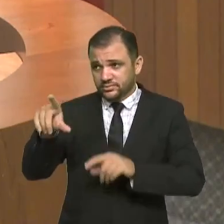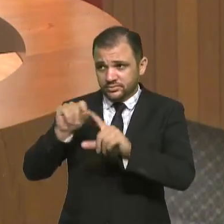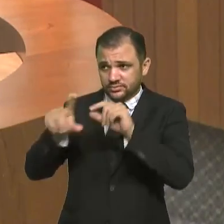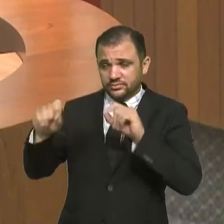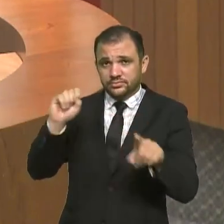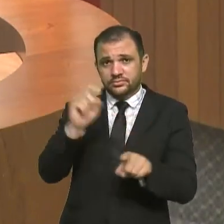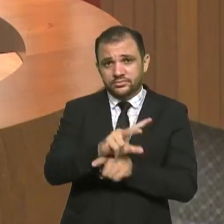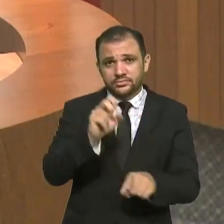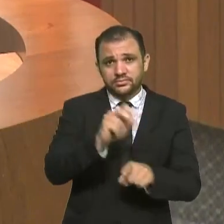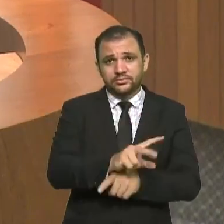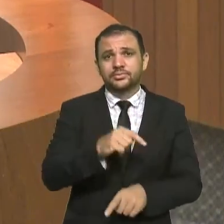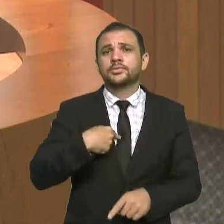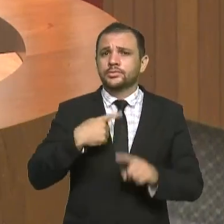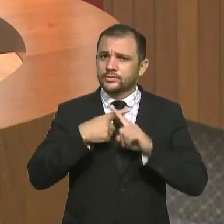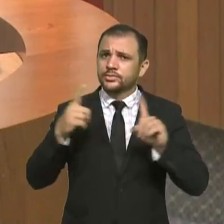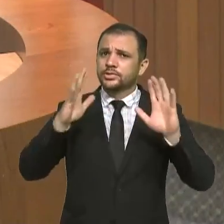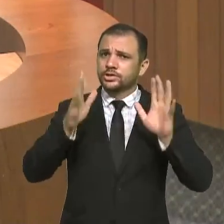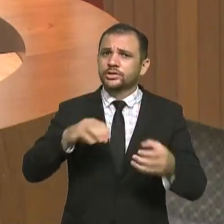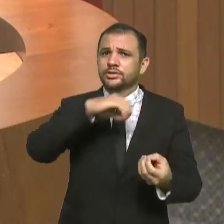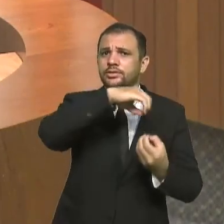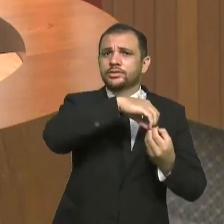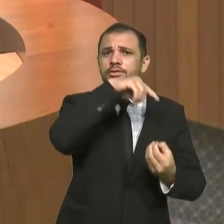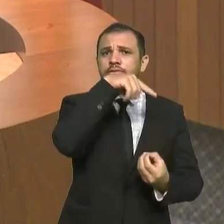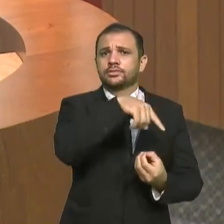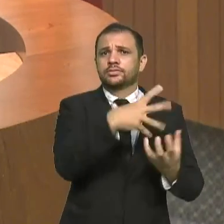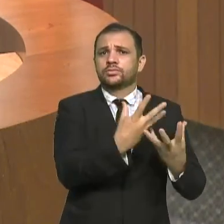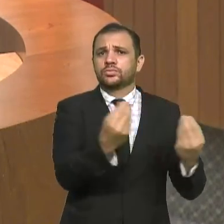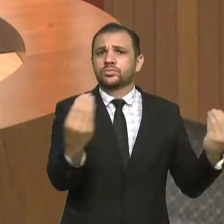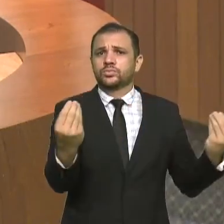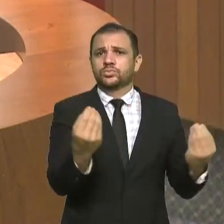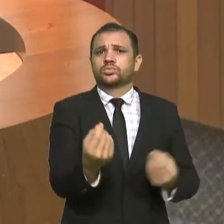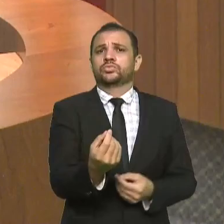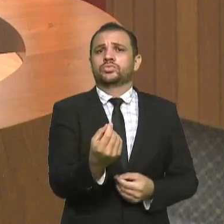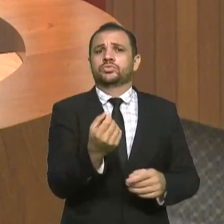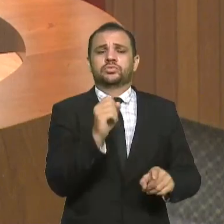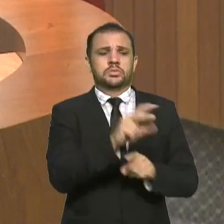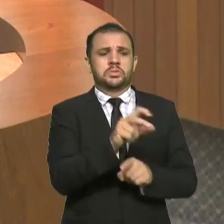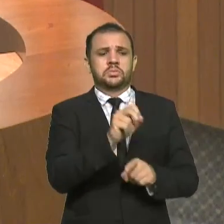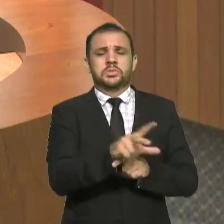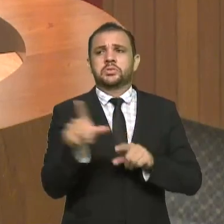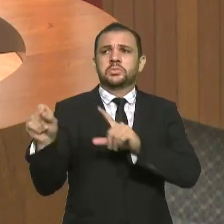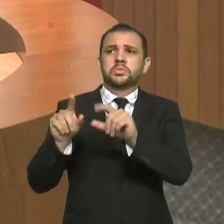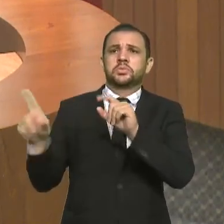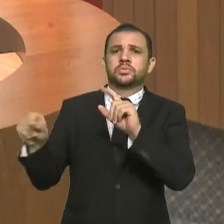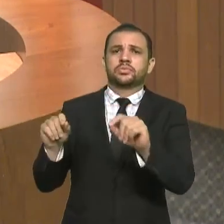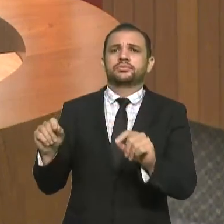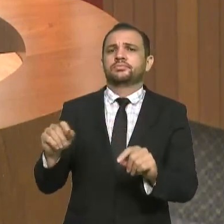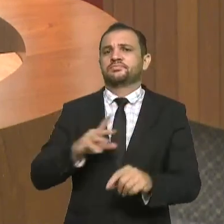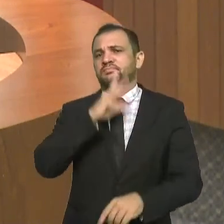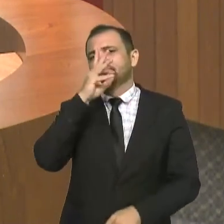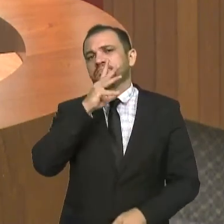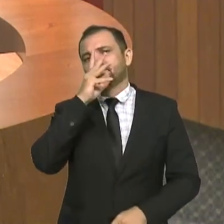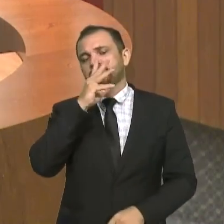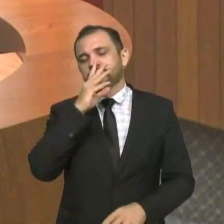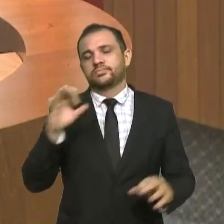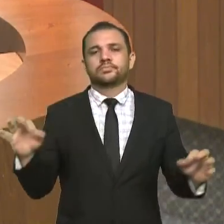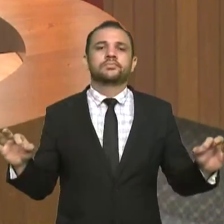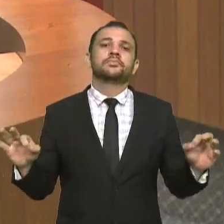Detran, verdadeiro cabide de emprego, né, uma farra, um escárnio. Eu tinha para o momento, senhor presidente.